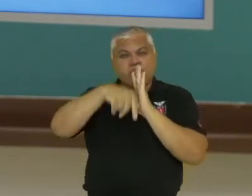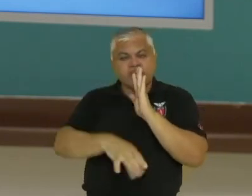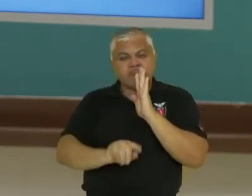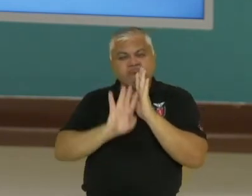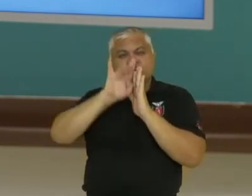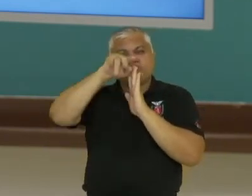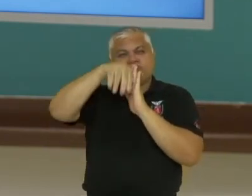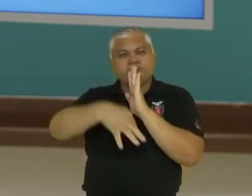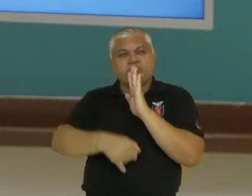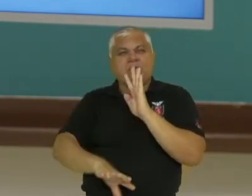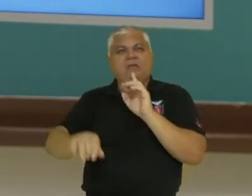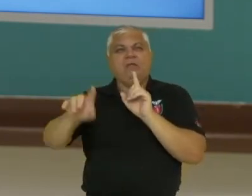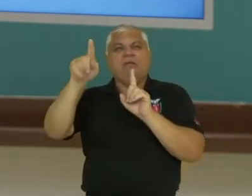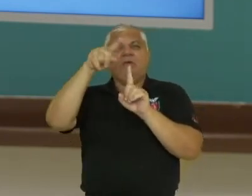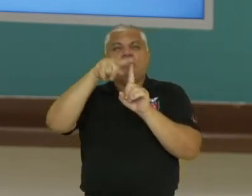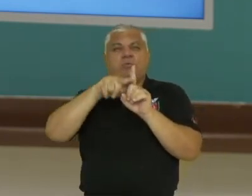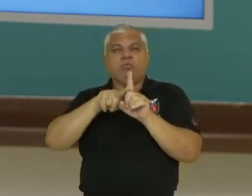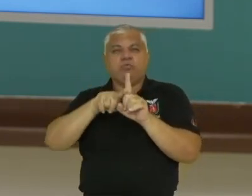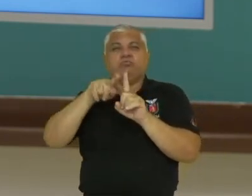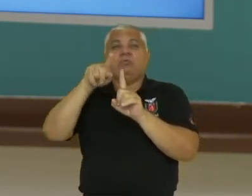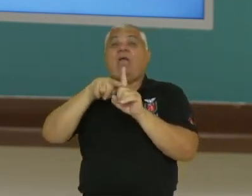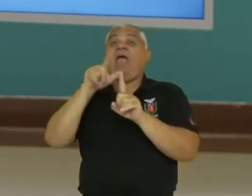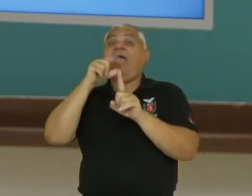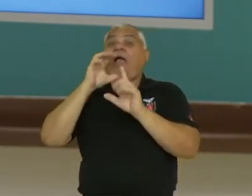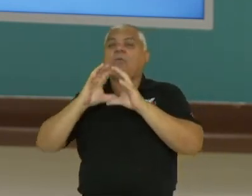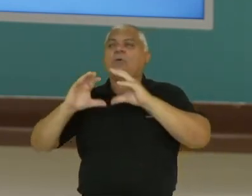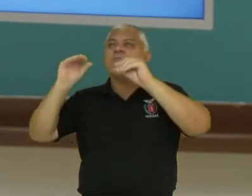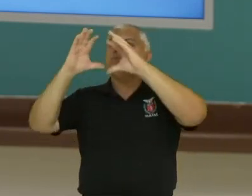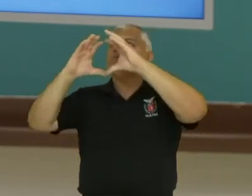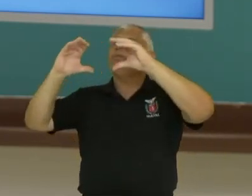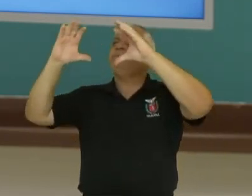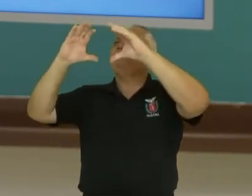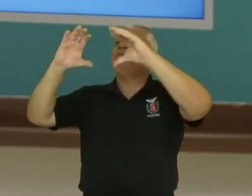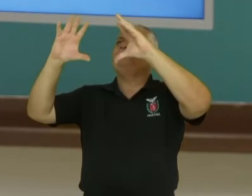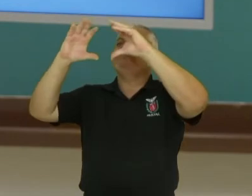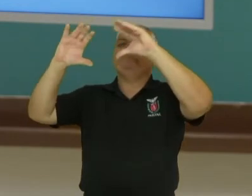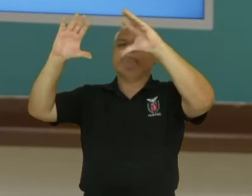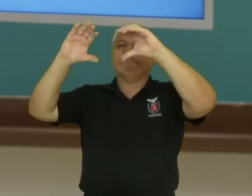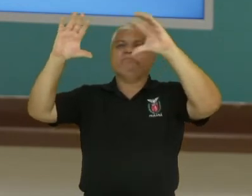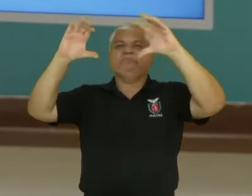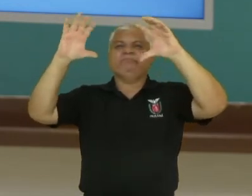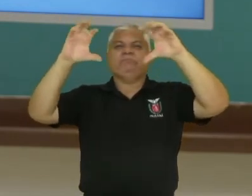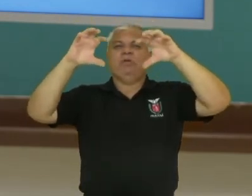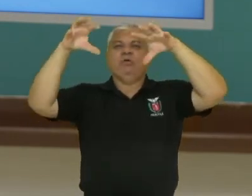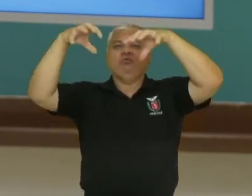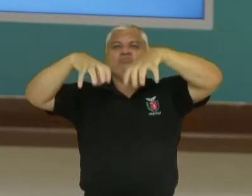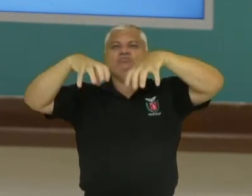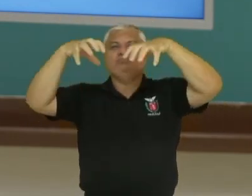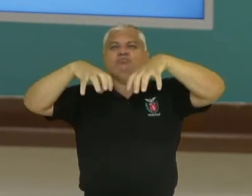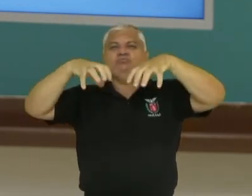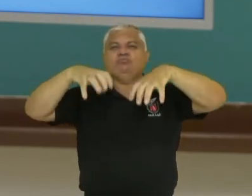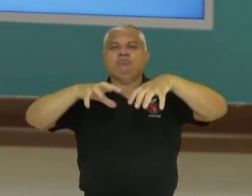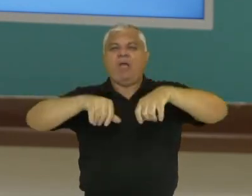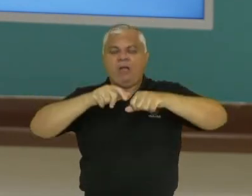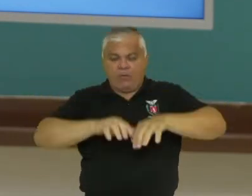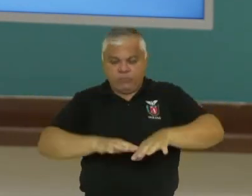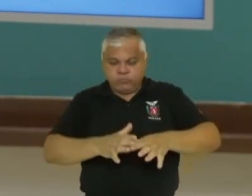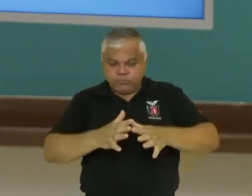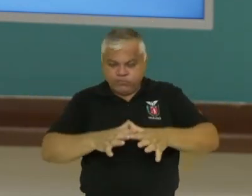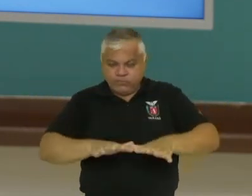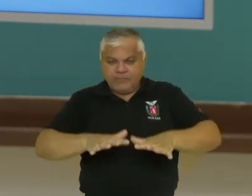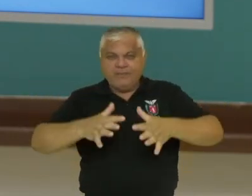foi resfriando. A água no estado de vapor foi se tornando líquida e acumulando, formando os